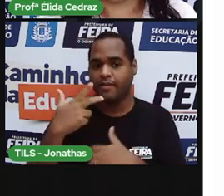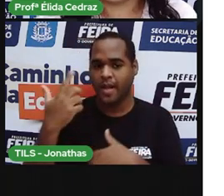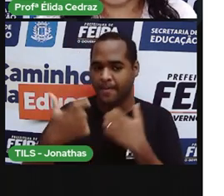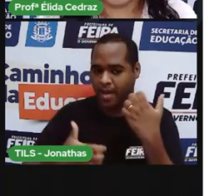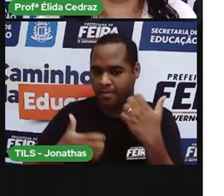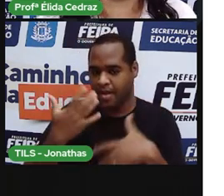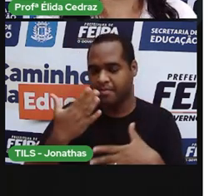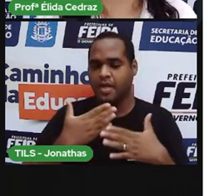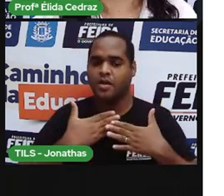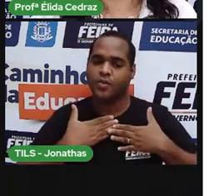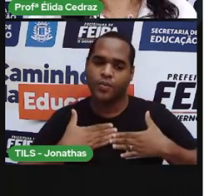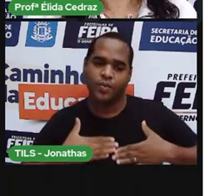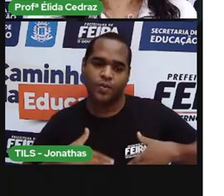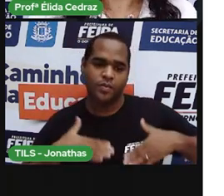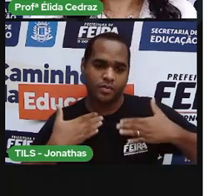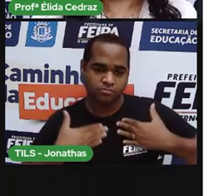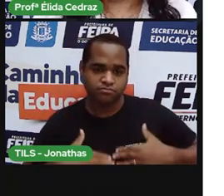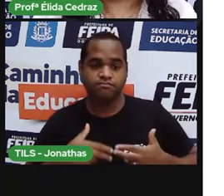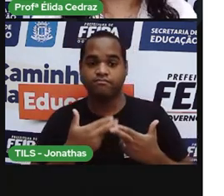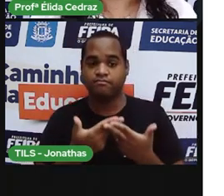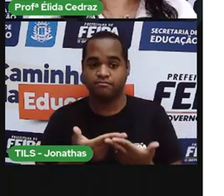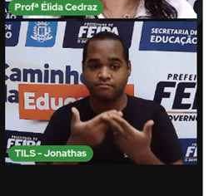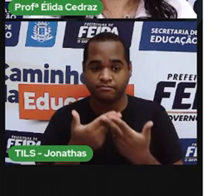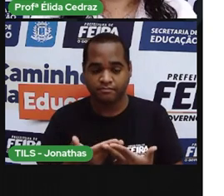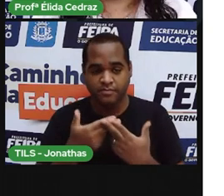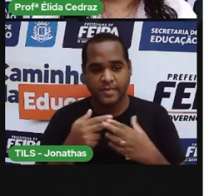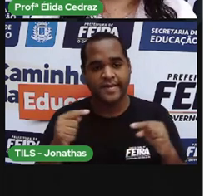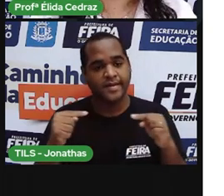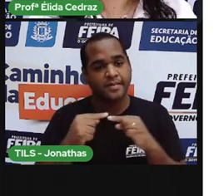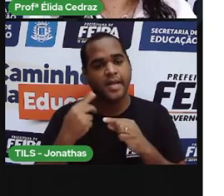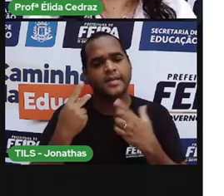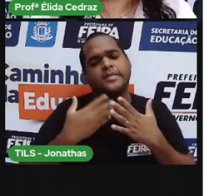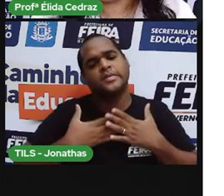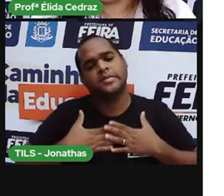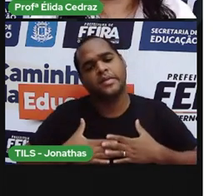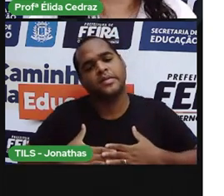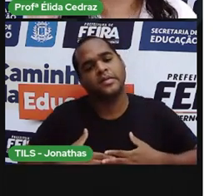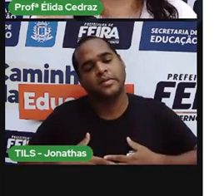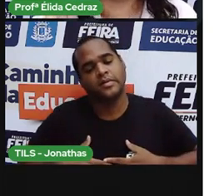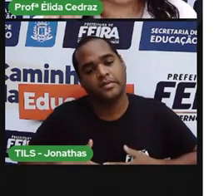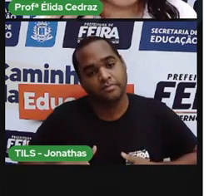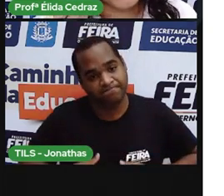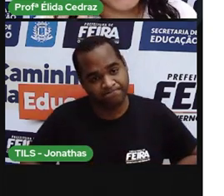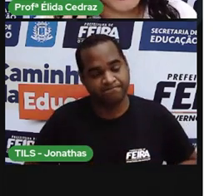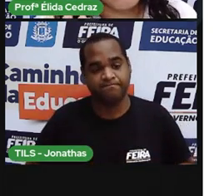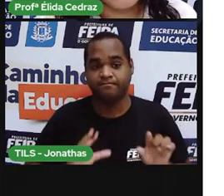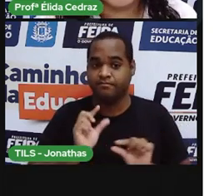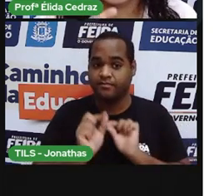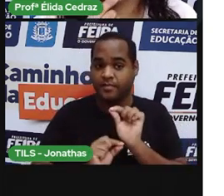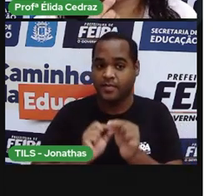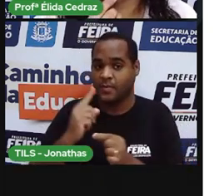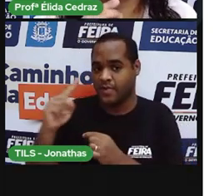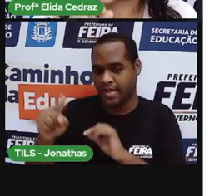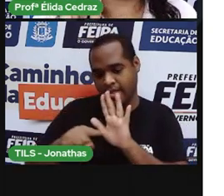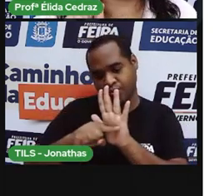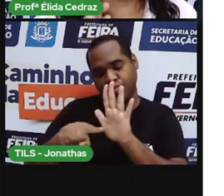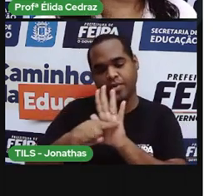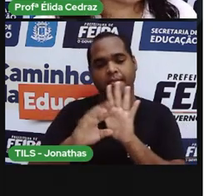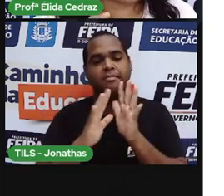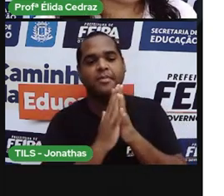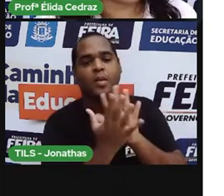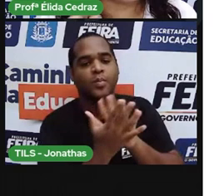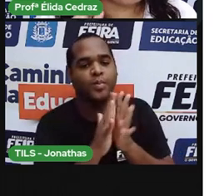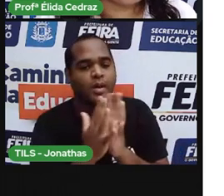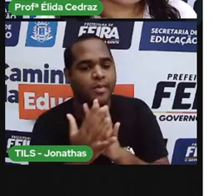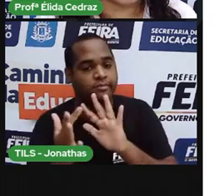pausada. Devagar. e com a ajuda dos dedinhos,